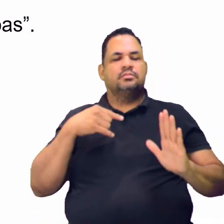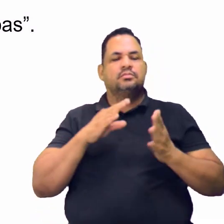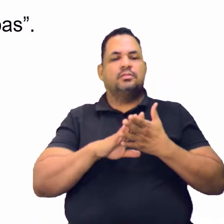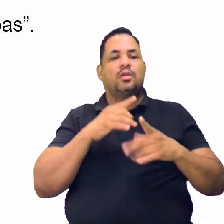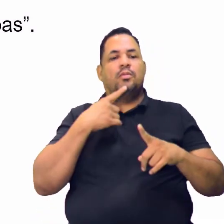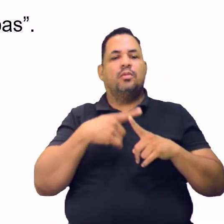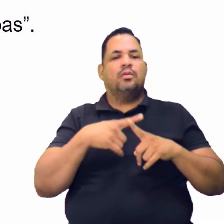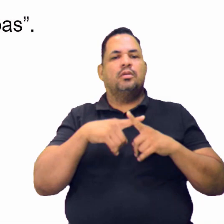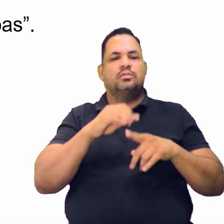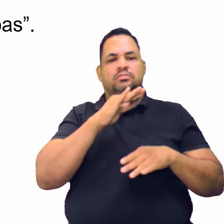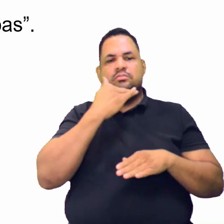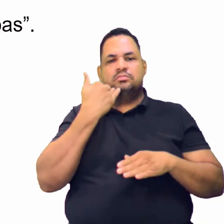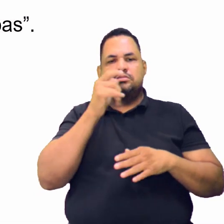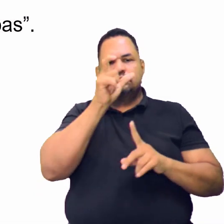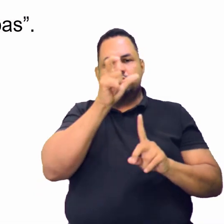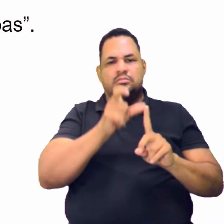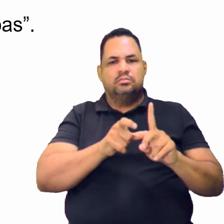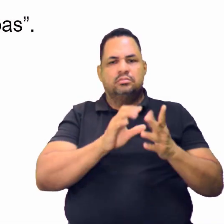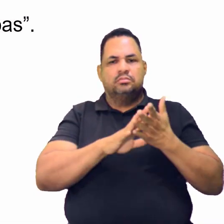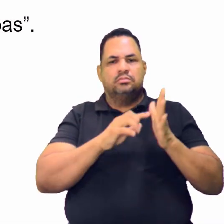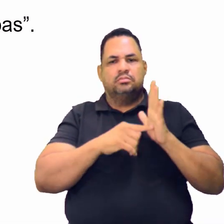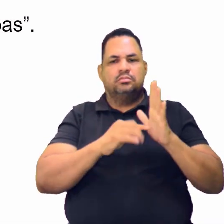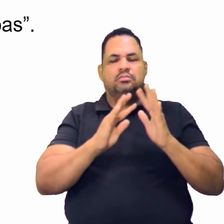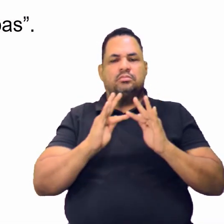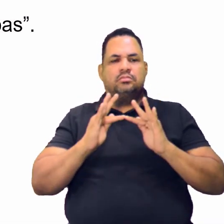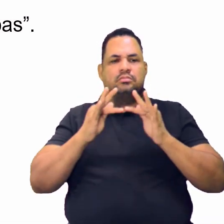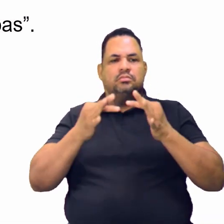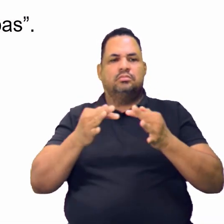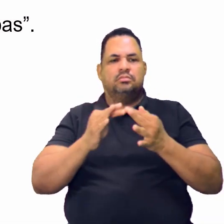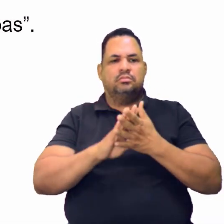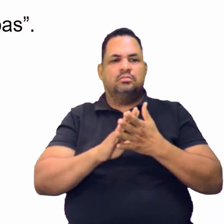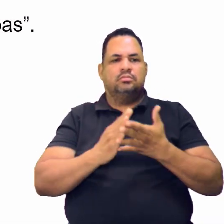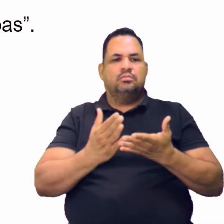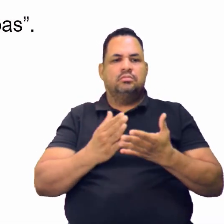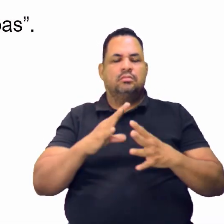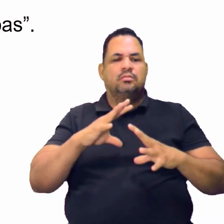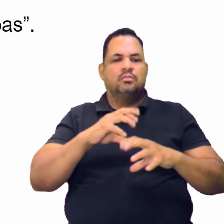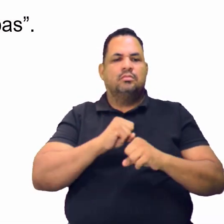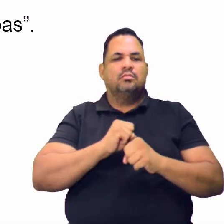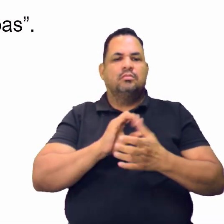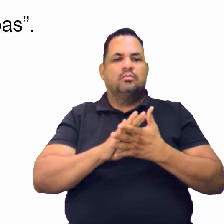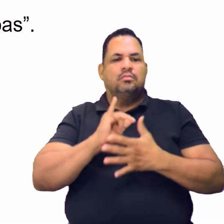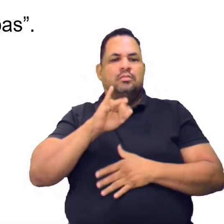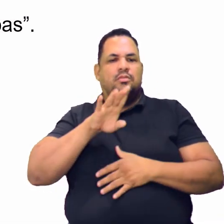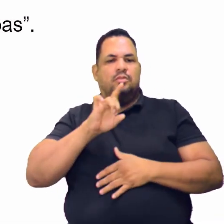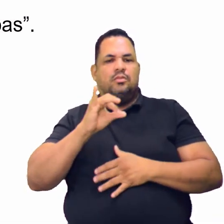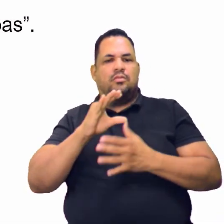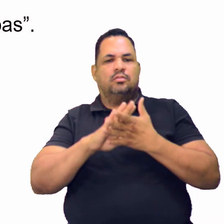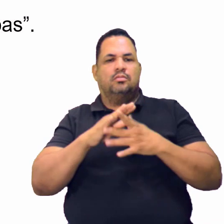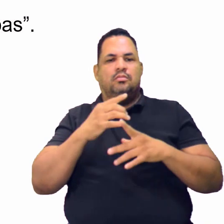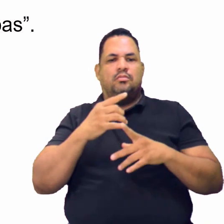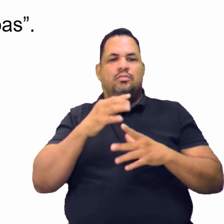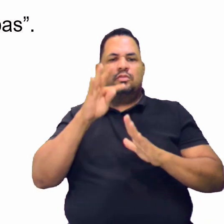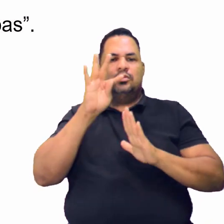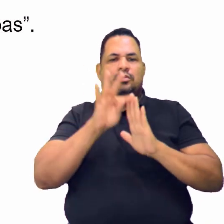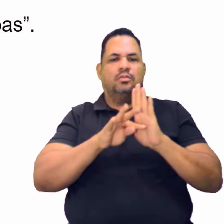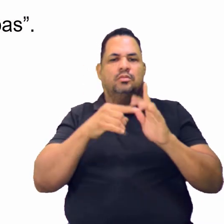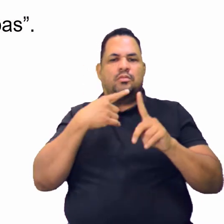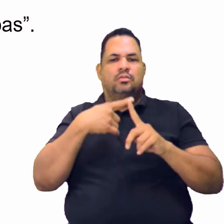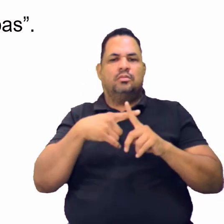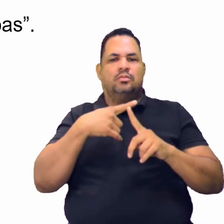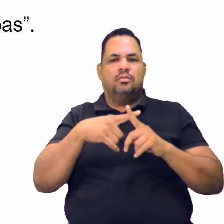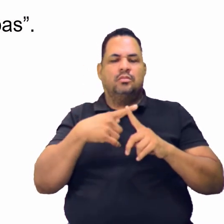causa mortis do personagem expressa no último parágrafo. Adquire um efeito irônico no